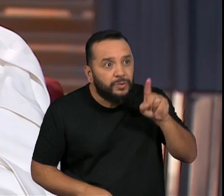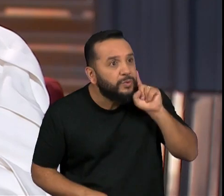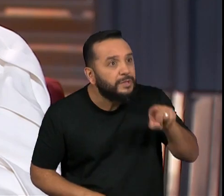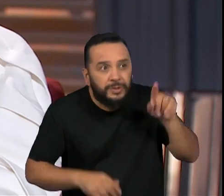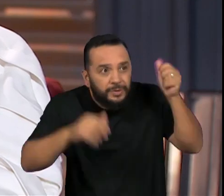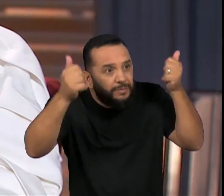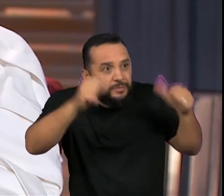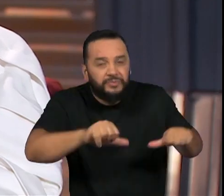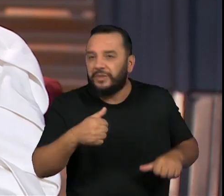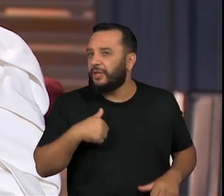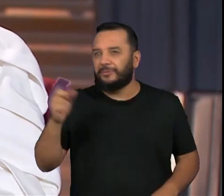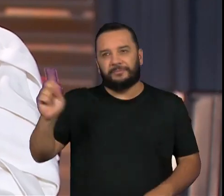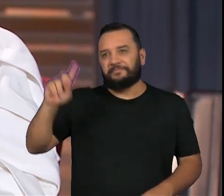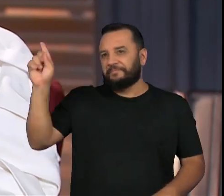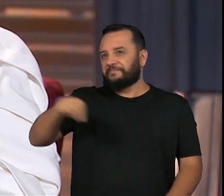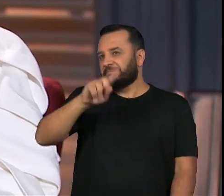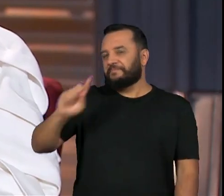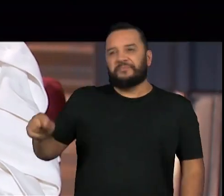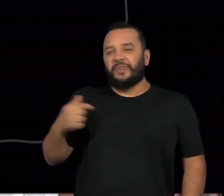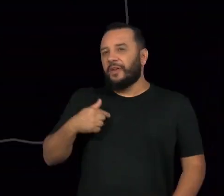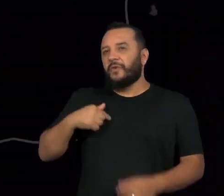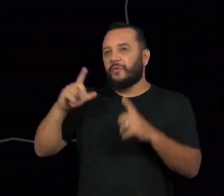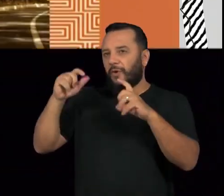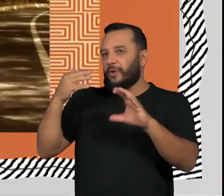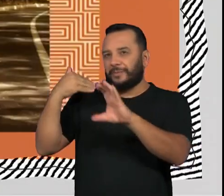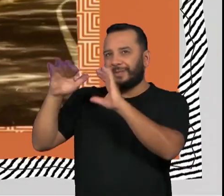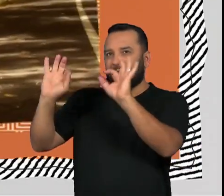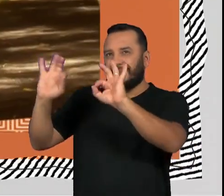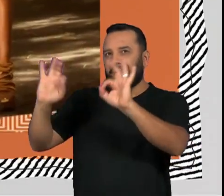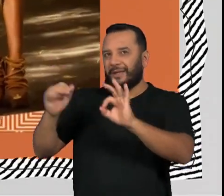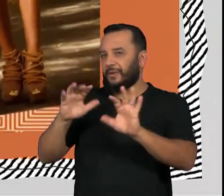Não mandei a foto, não fiz a exposição.